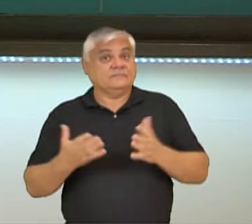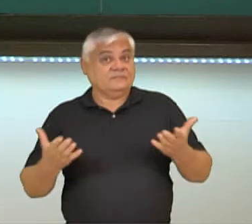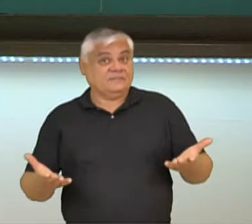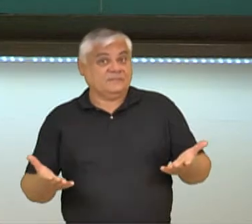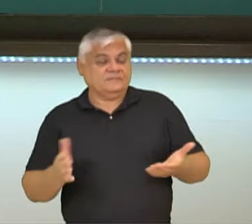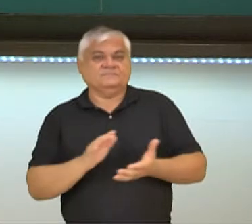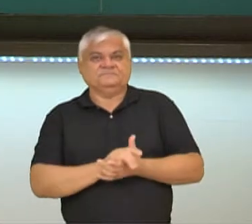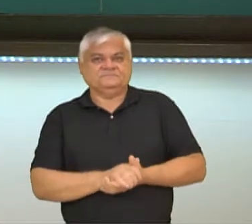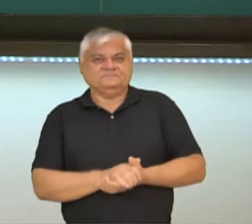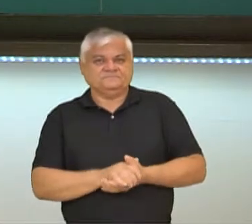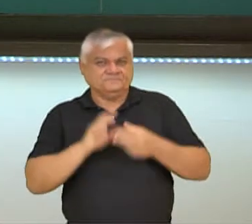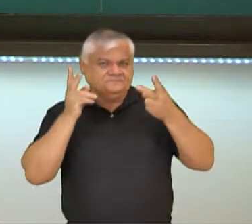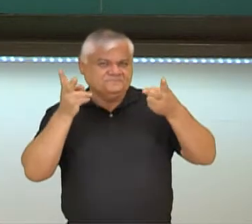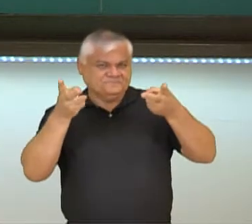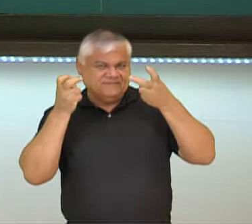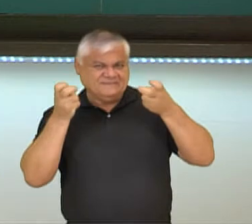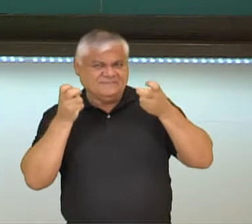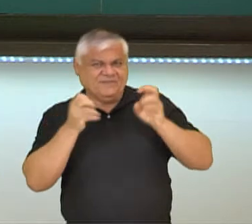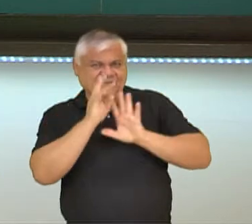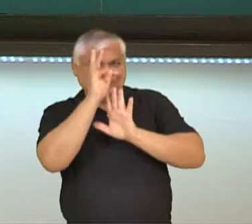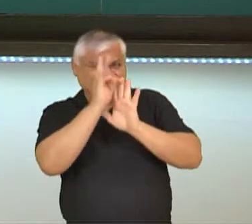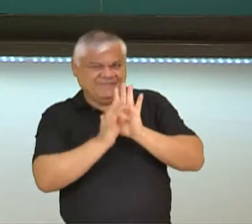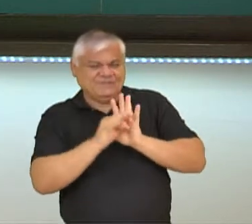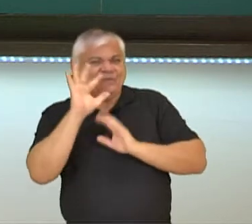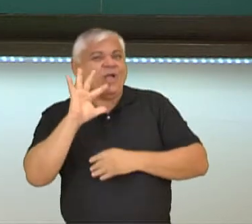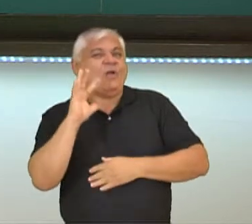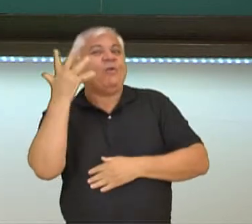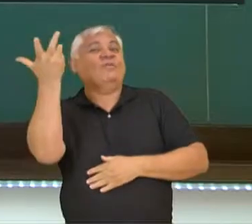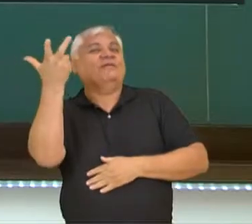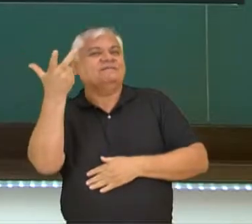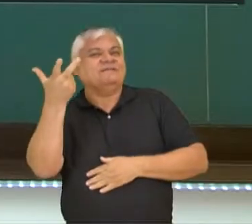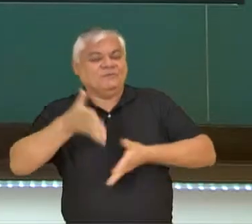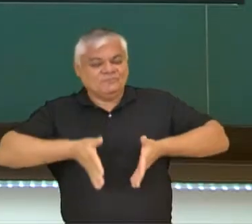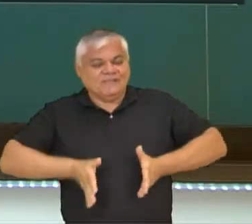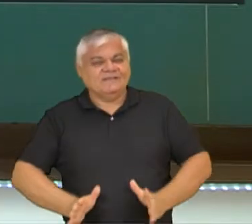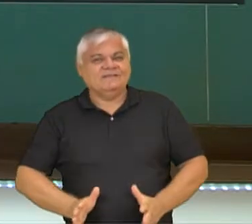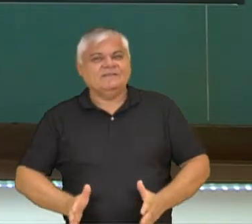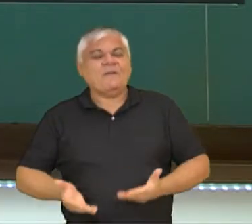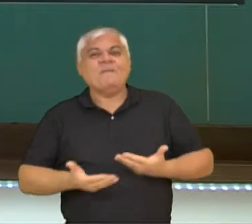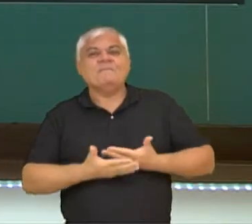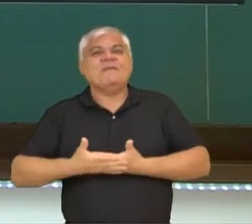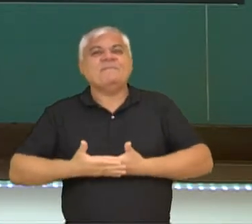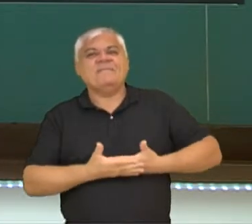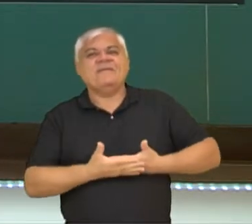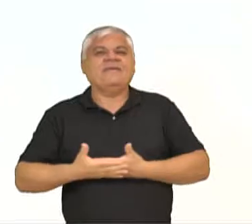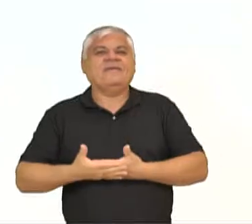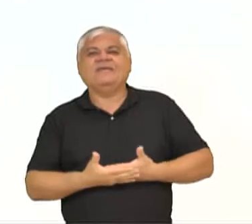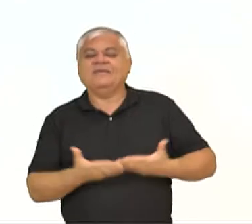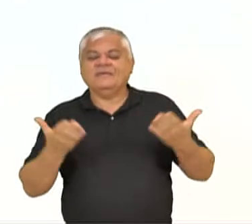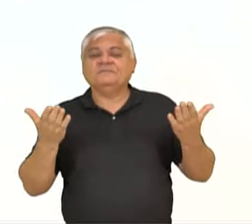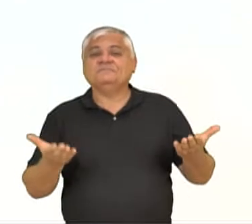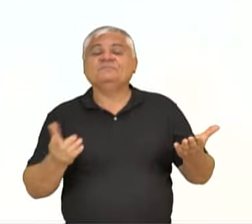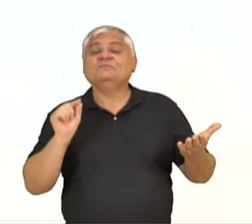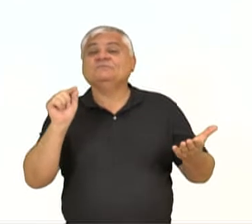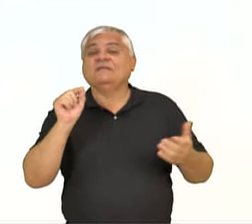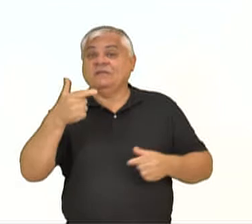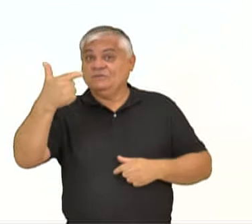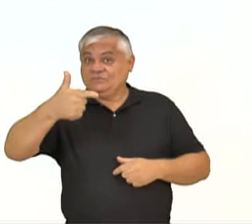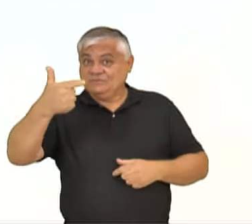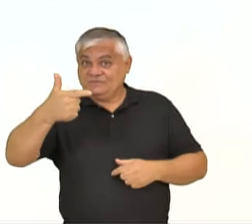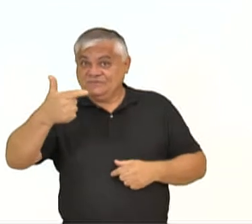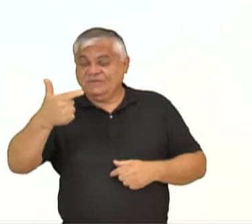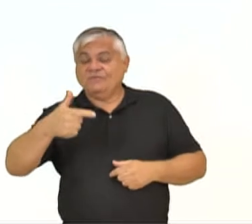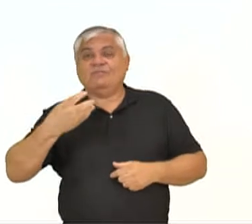Então, estudantes, perceberam o que aconteceu durante o nascimento do personagem? Então, segundo o personagem, sua